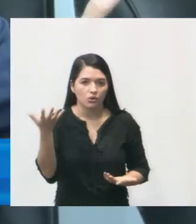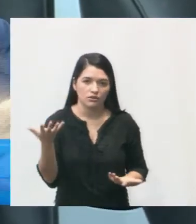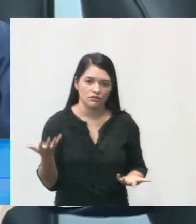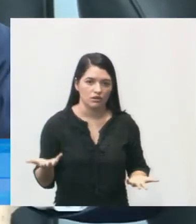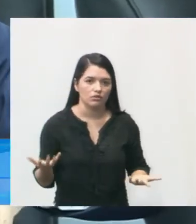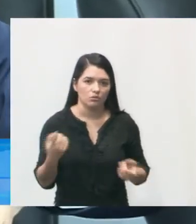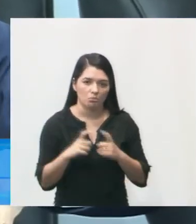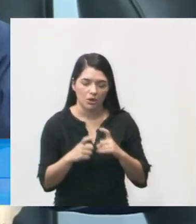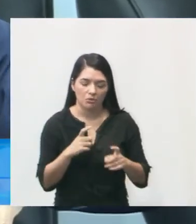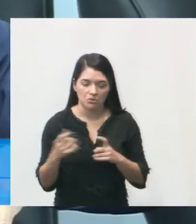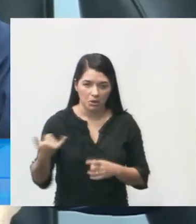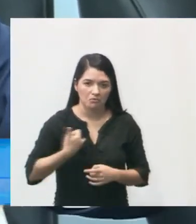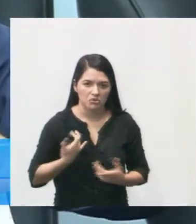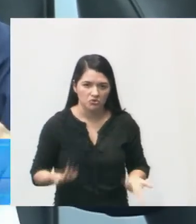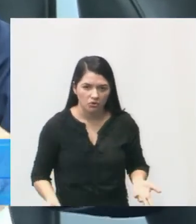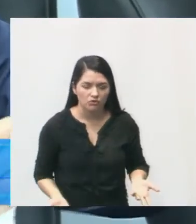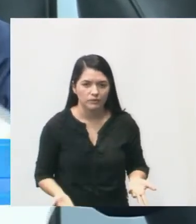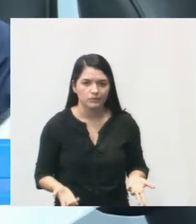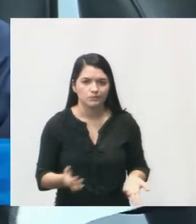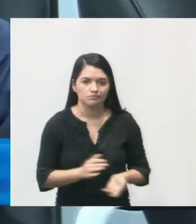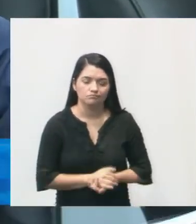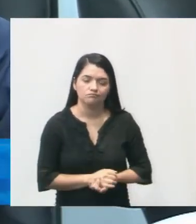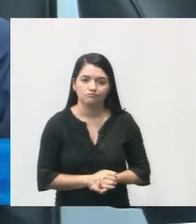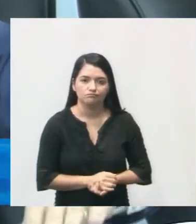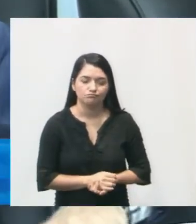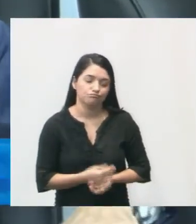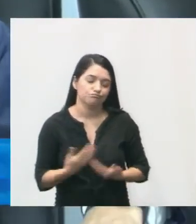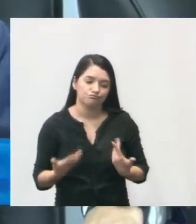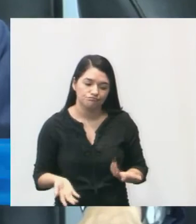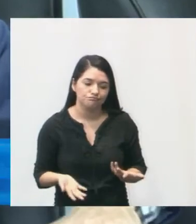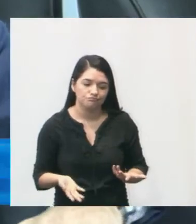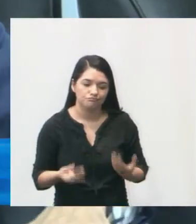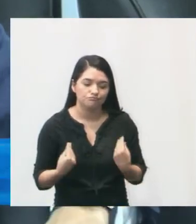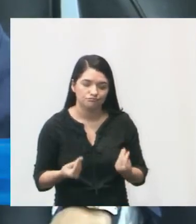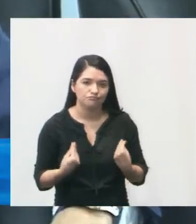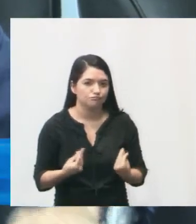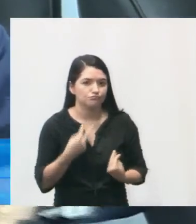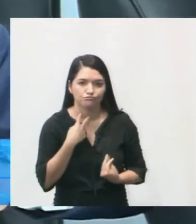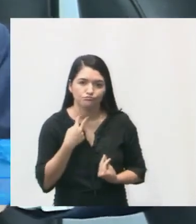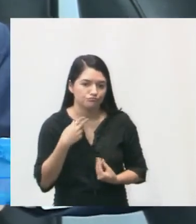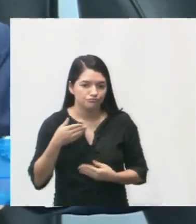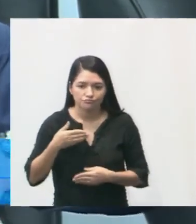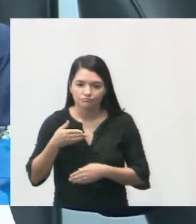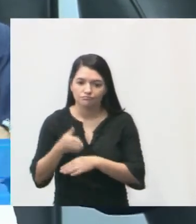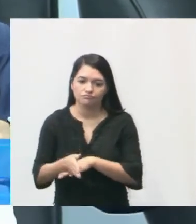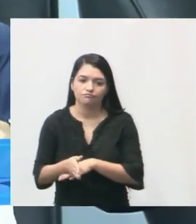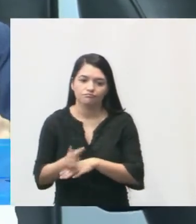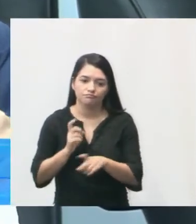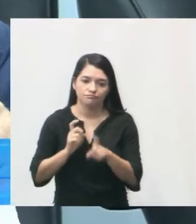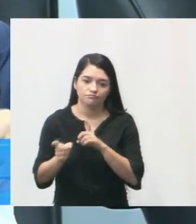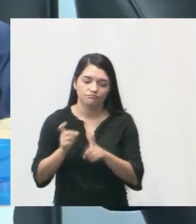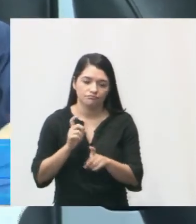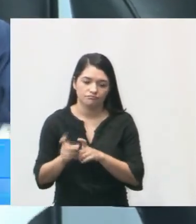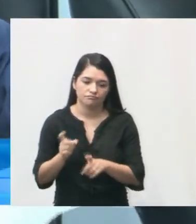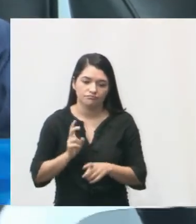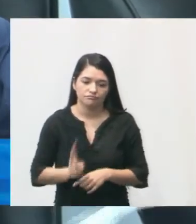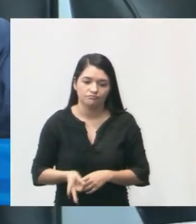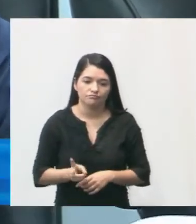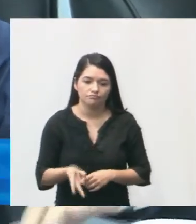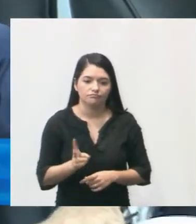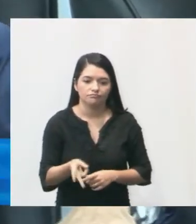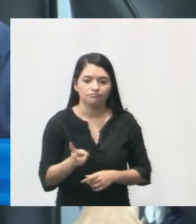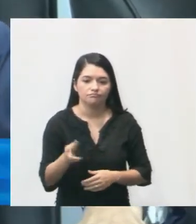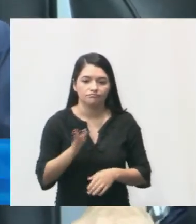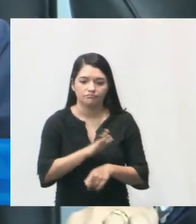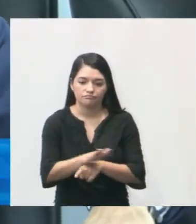ter acontecido. Dessa forma, não pudemos, né, dar aquela contribuição que a gente sempre